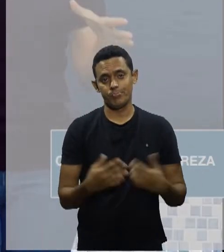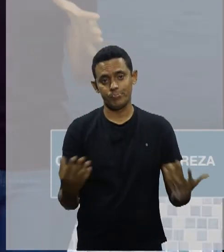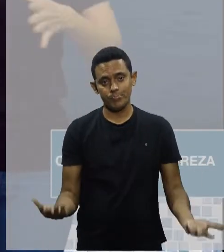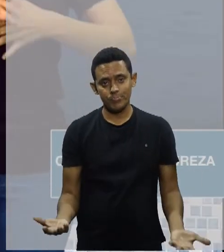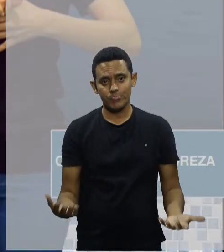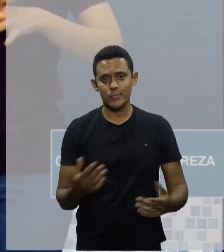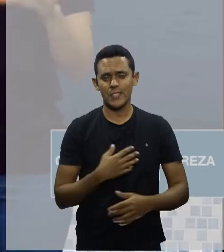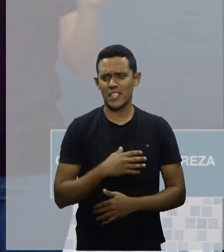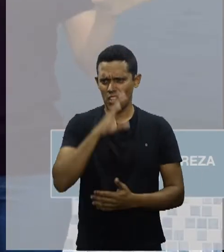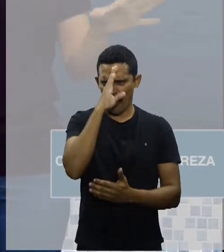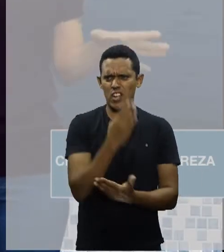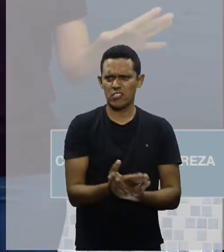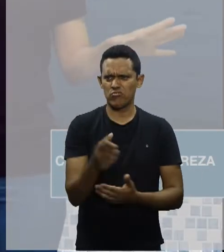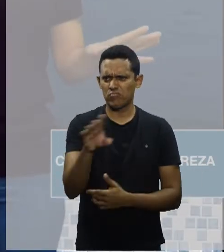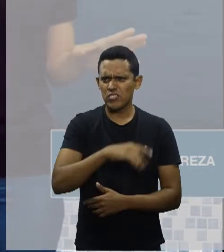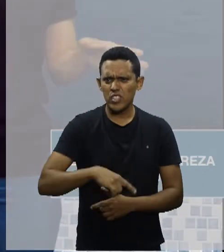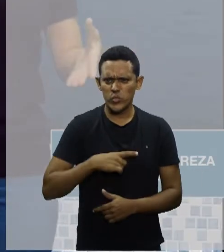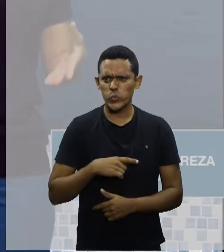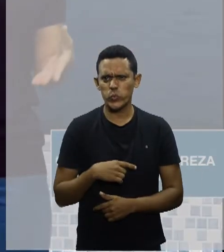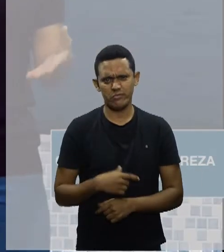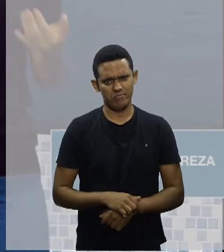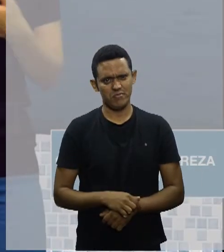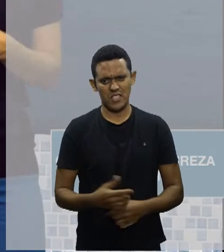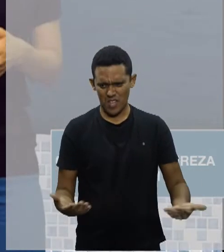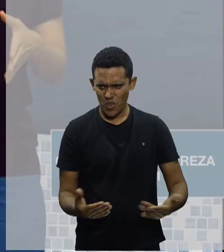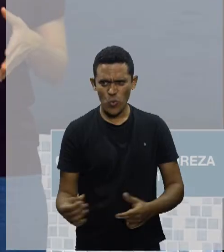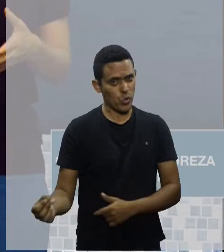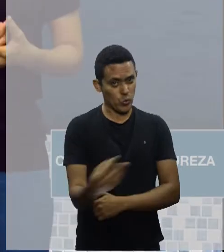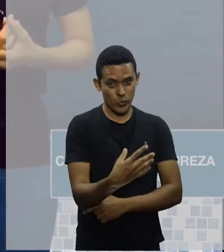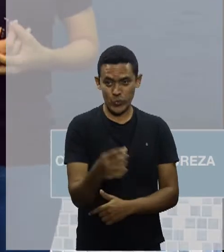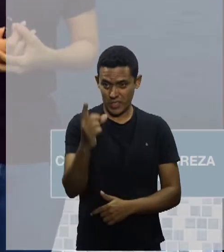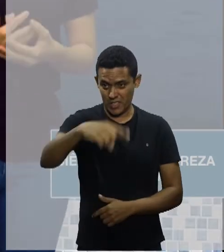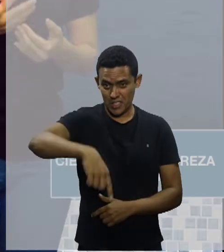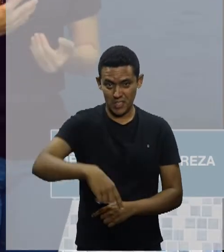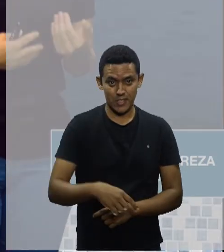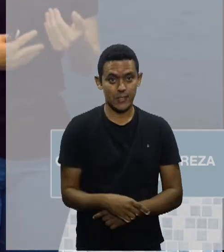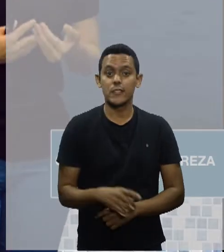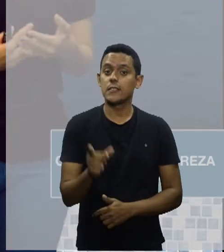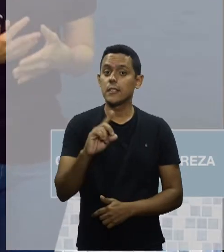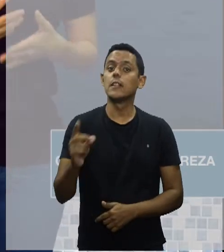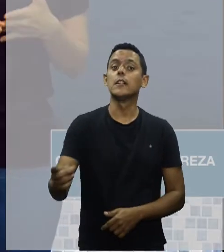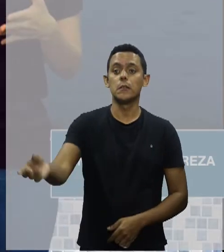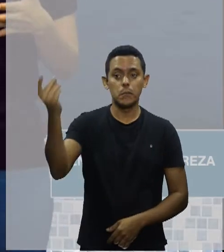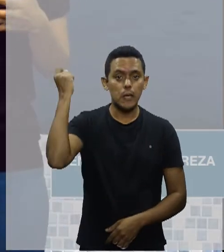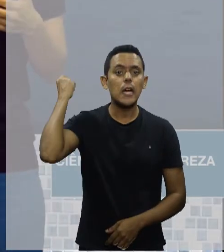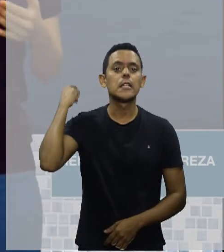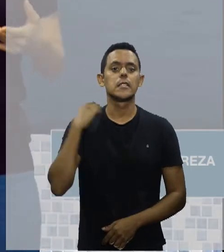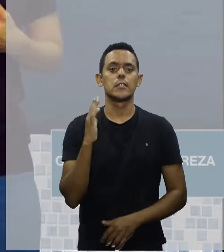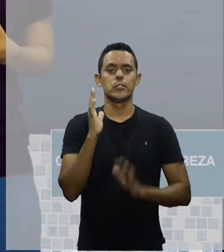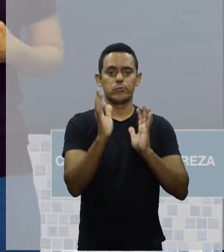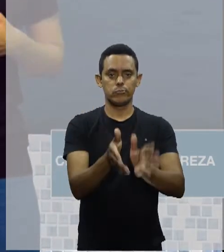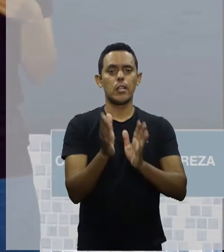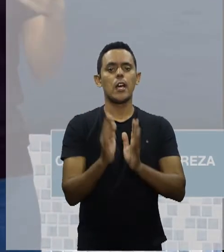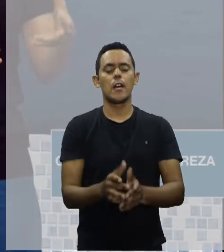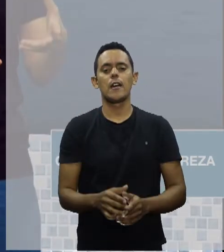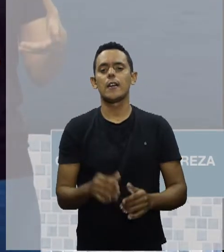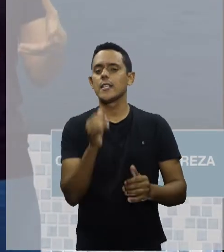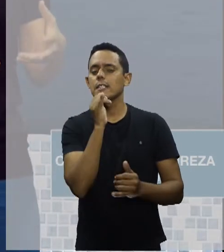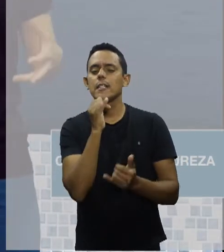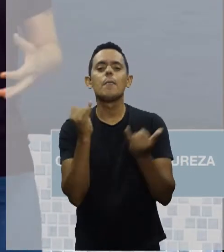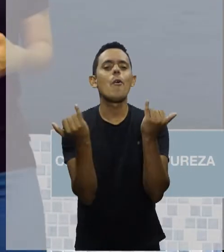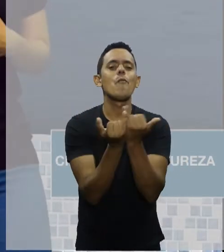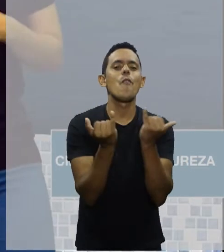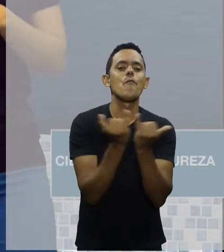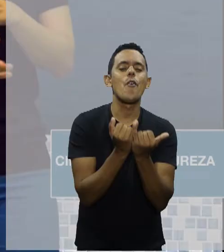Professora, mas fake news só começou a existir agora, né, não existia não. Bom, no passado, gente, fake news era fofoca, era o